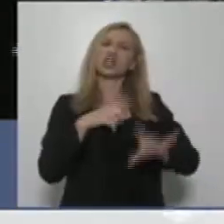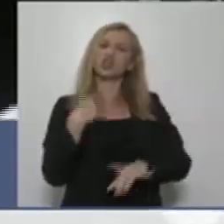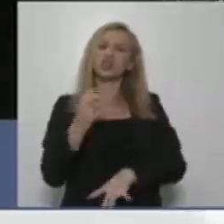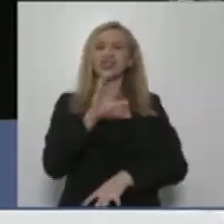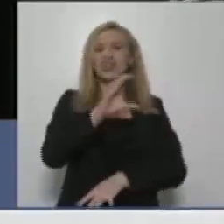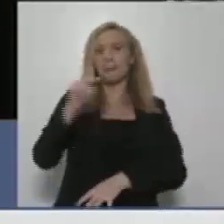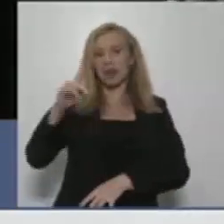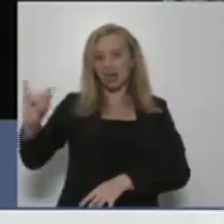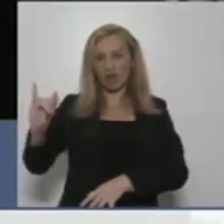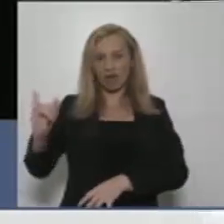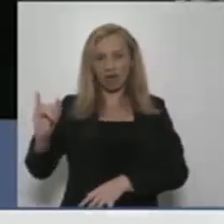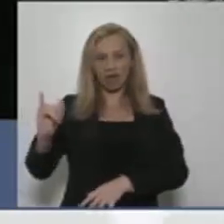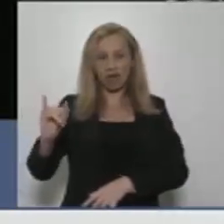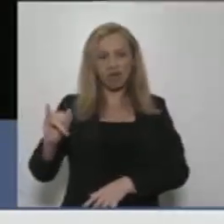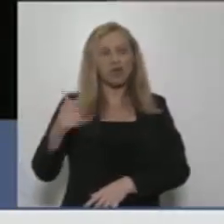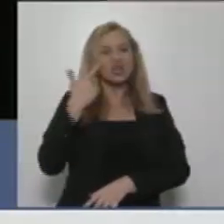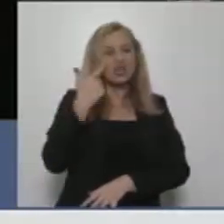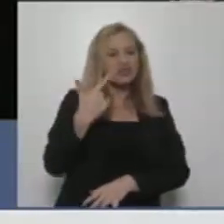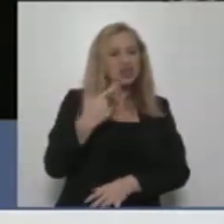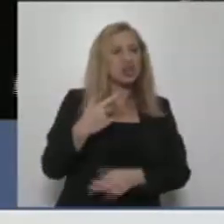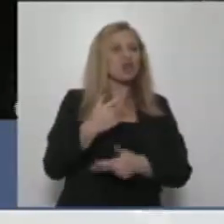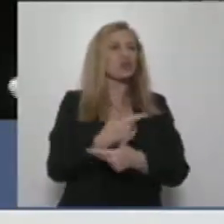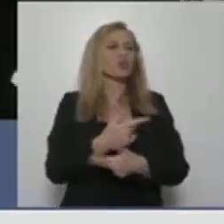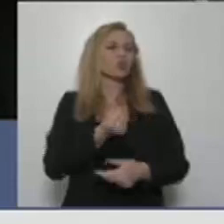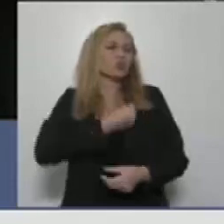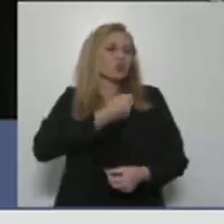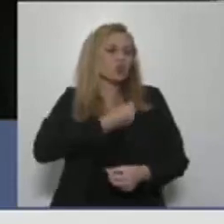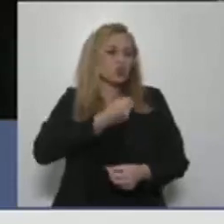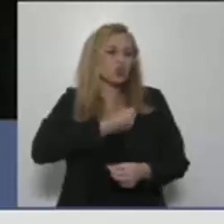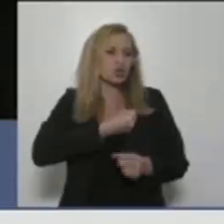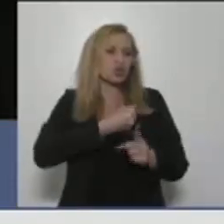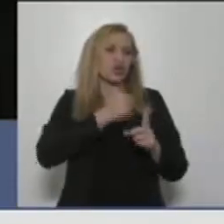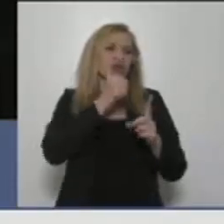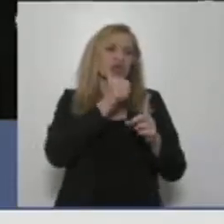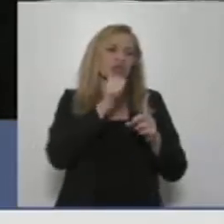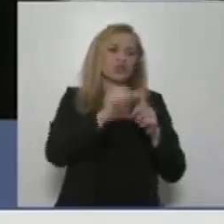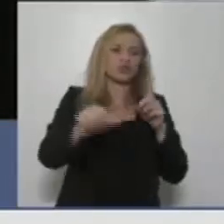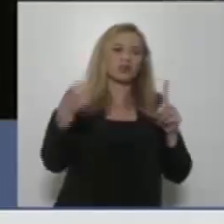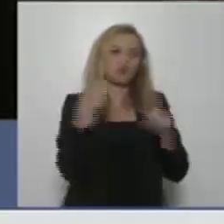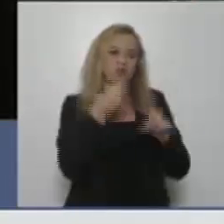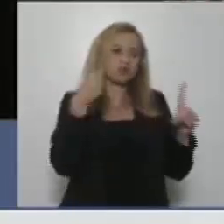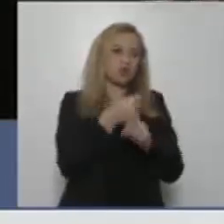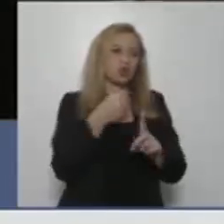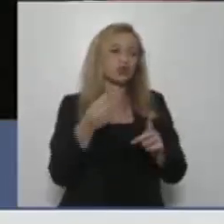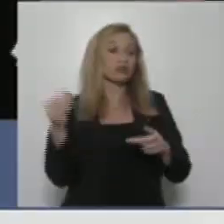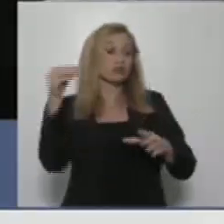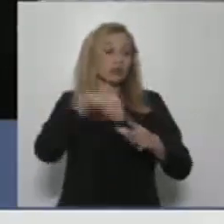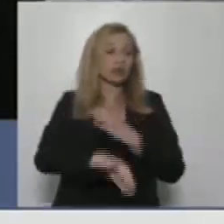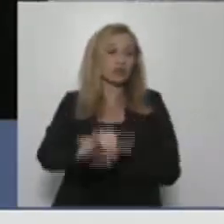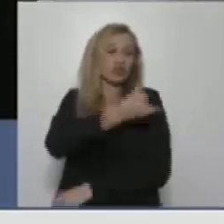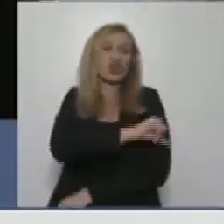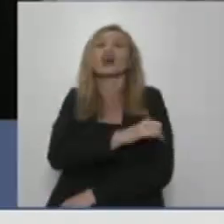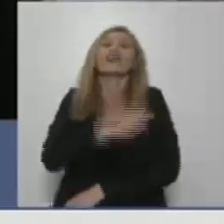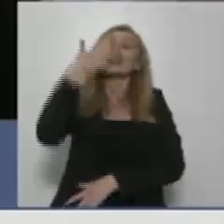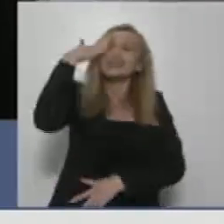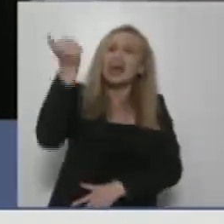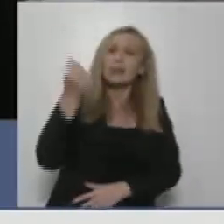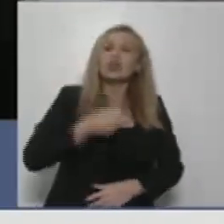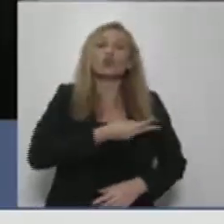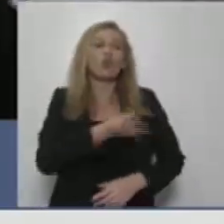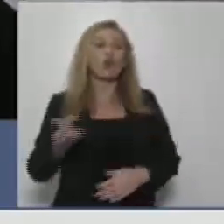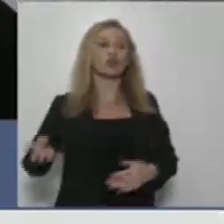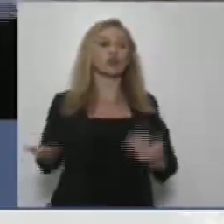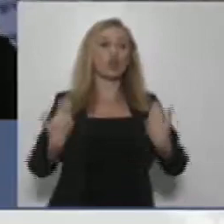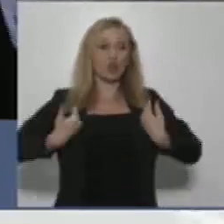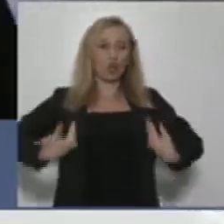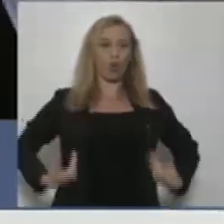CPI, que apura os casos de aumento do feminicídio no estado do Rio de Janeiro. E a gente sabe o quanto o corpo da